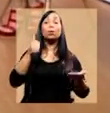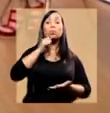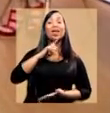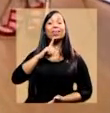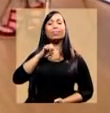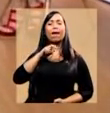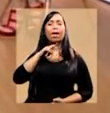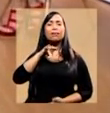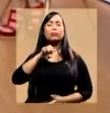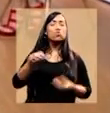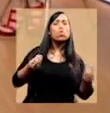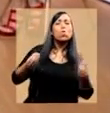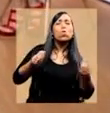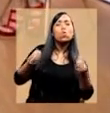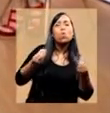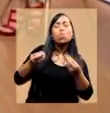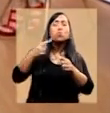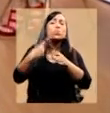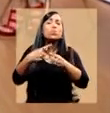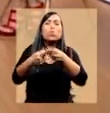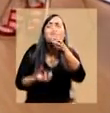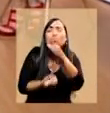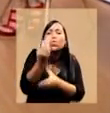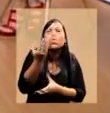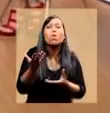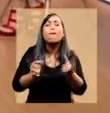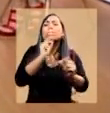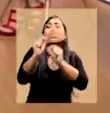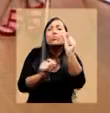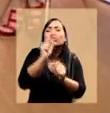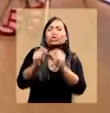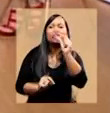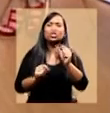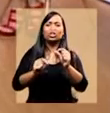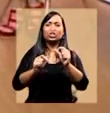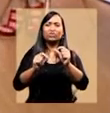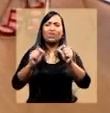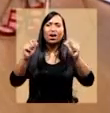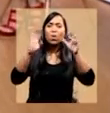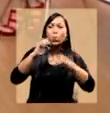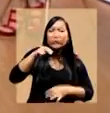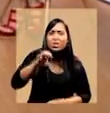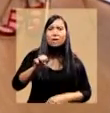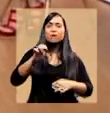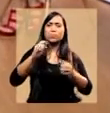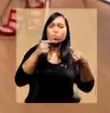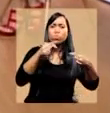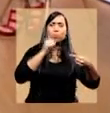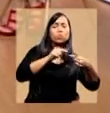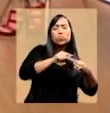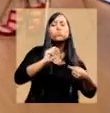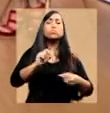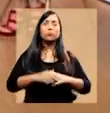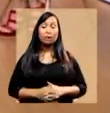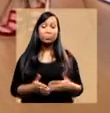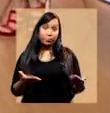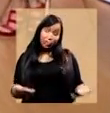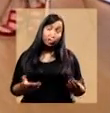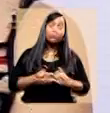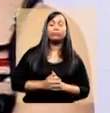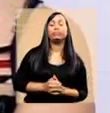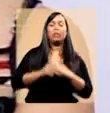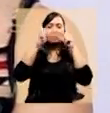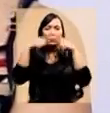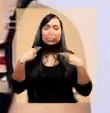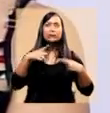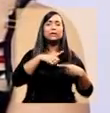Doutora Dálice, qual que é a gênese dessa violência contra a mulher? O que motiva tanto crime contra a mulher? Olha, essa violência decorre